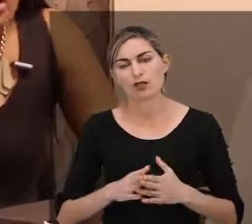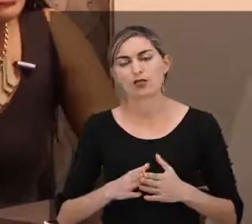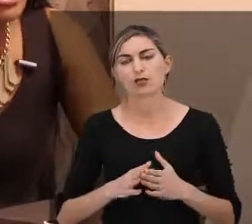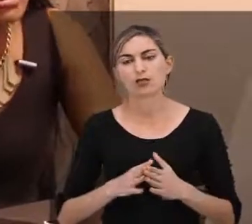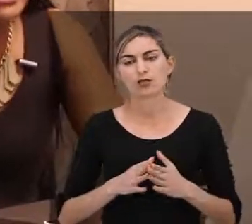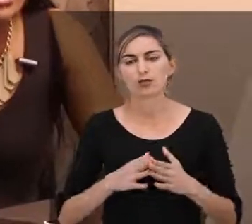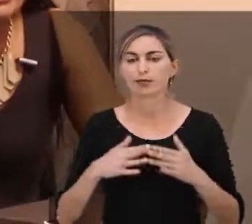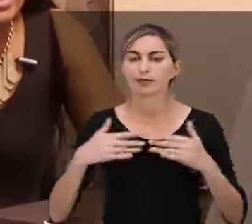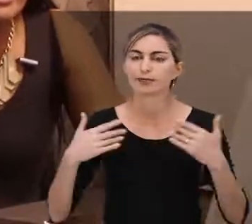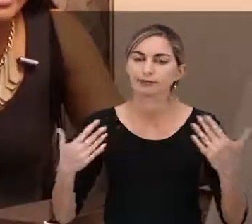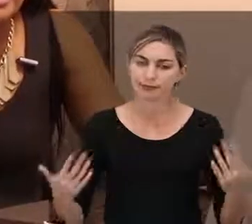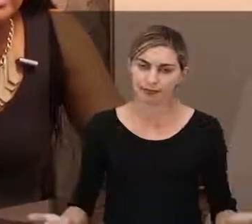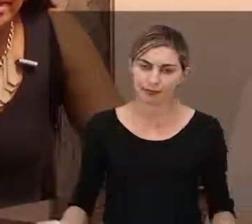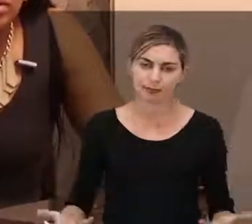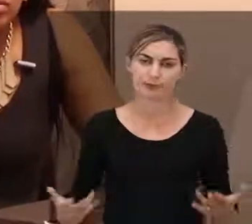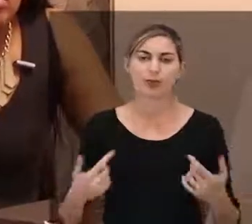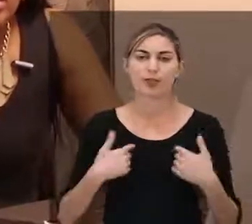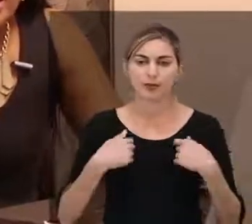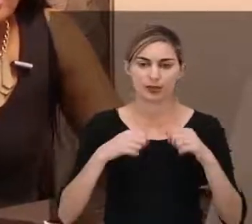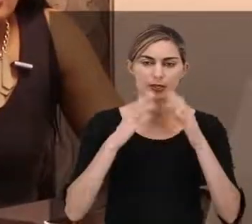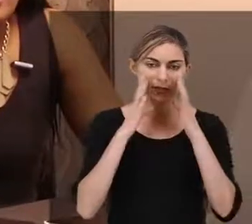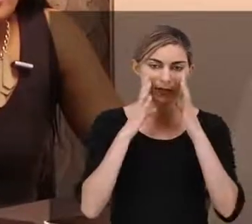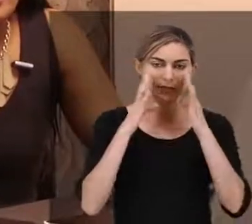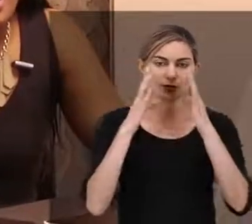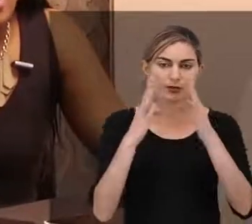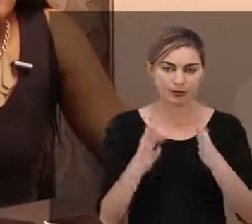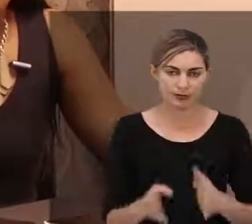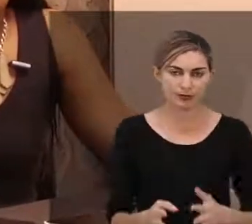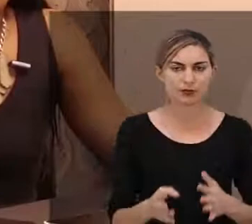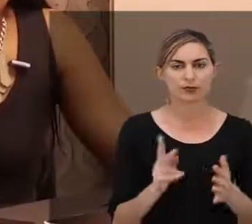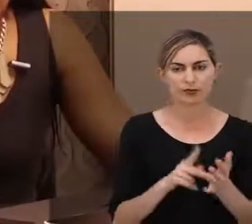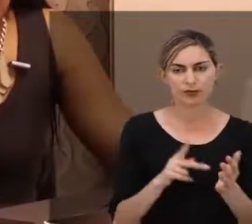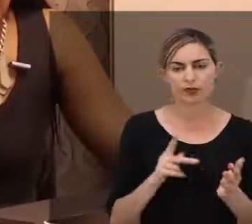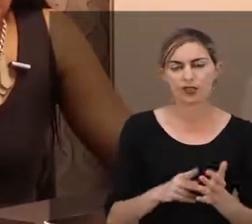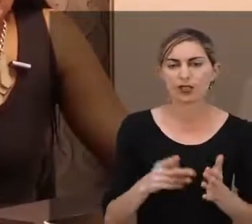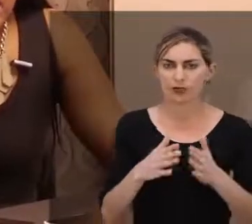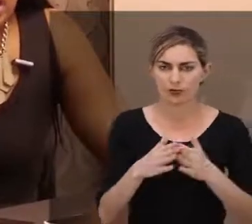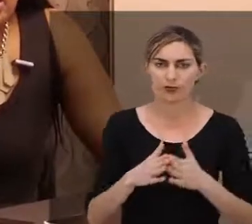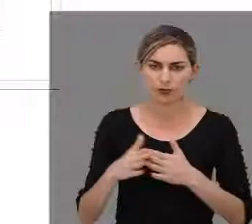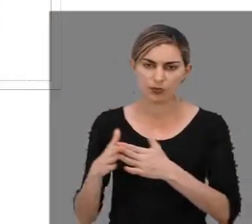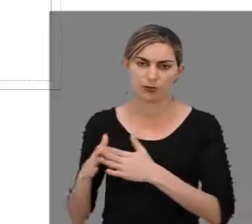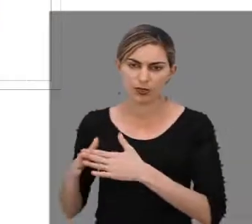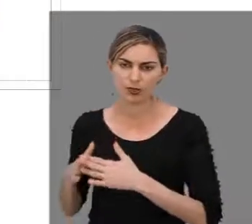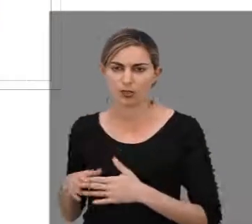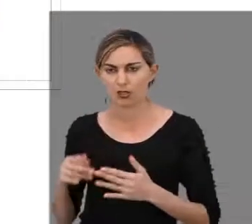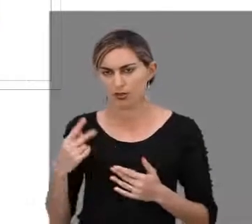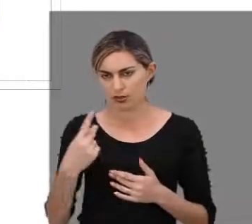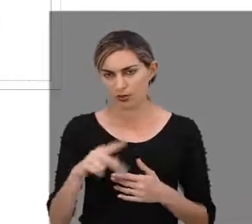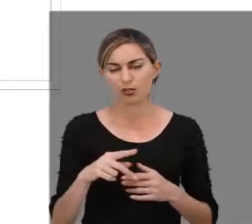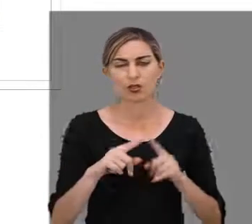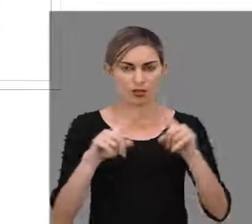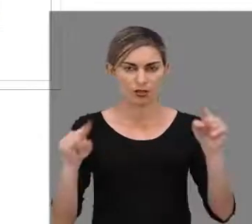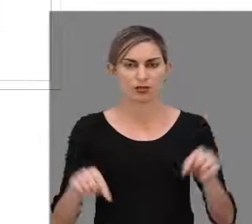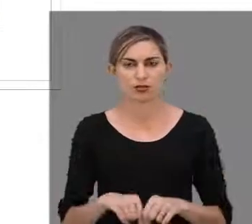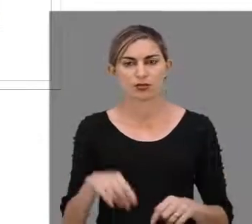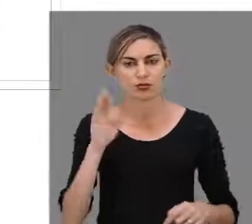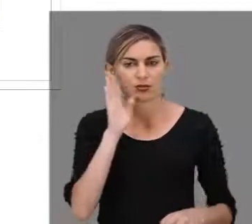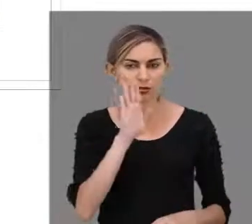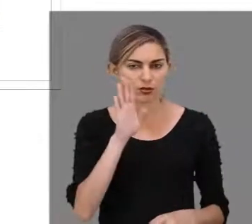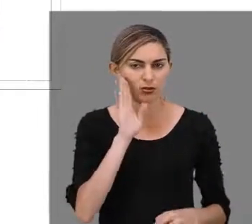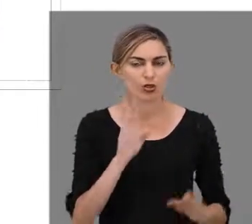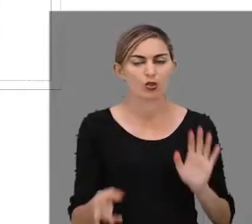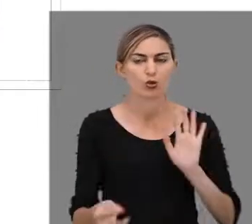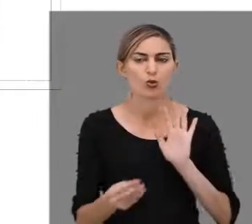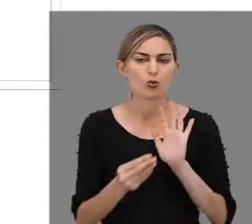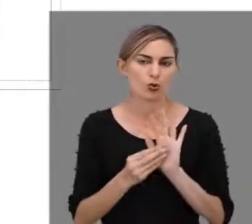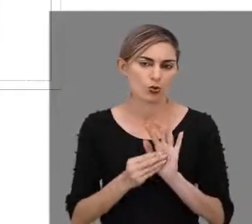usufruir? Então, a gente tem que estar atento no que realmente é solicitado. Então, nesse caso aqui, eu achei bem legal. Então, a gente